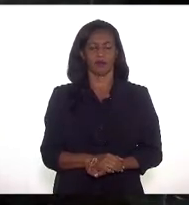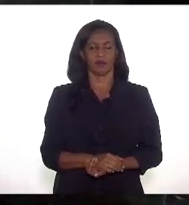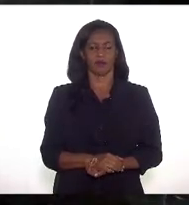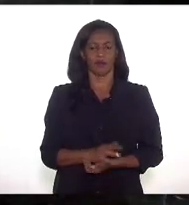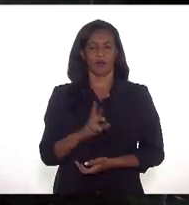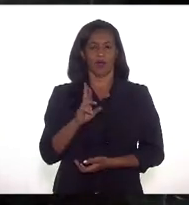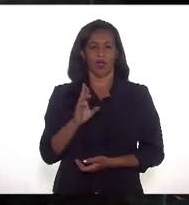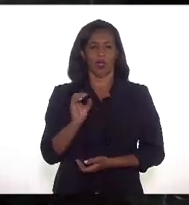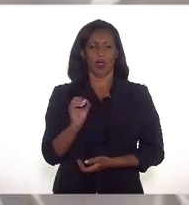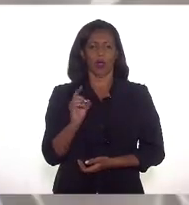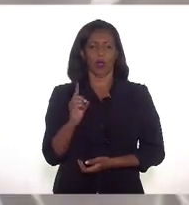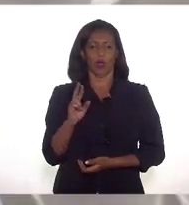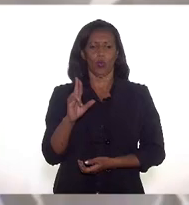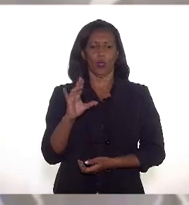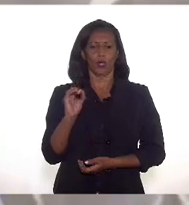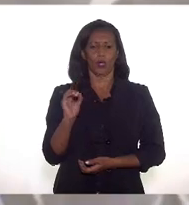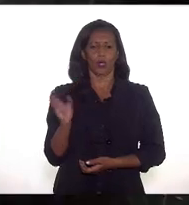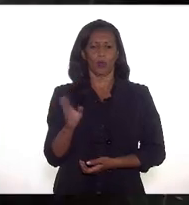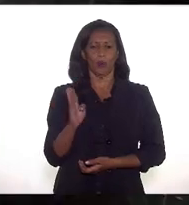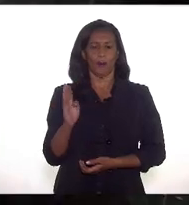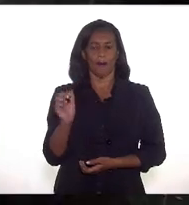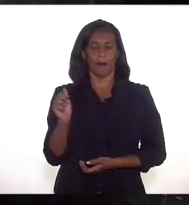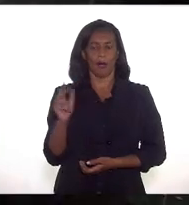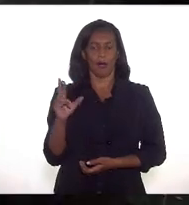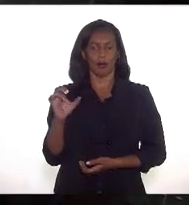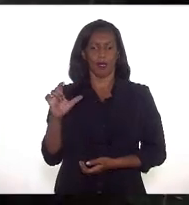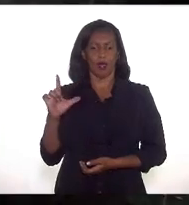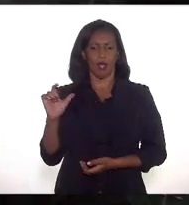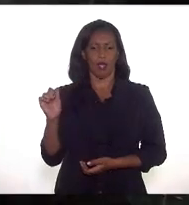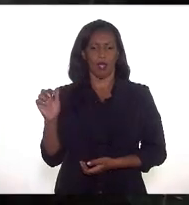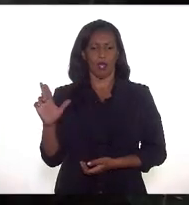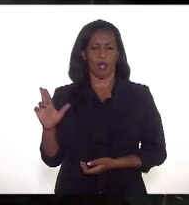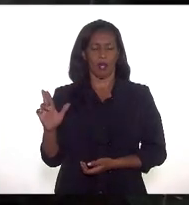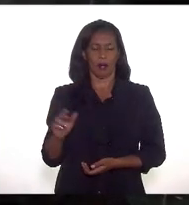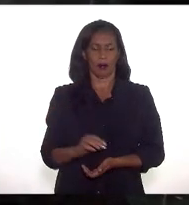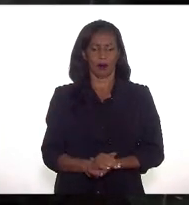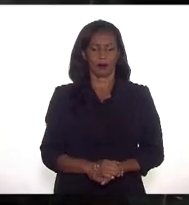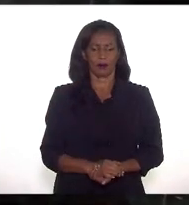Rodrigo Bacelar, presidente. E o deputado Rodrigo Bacelar.